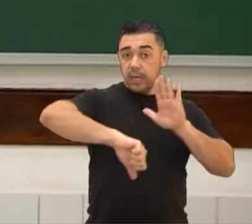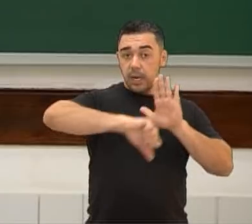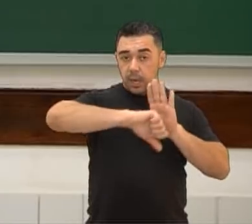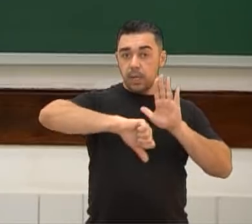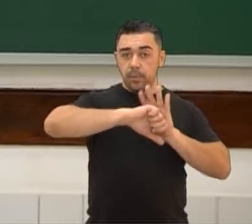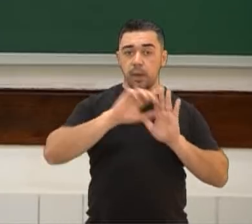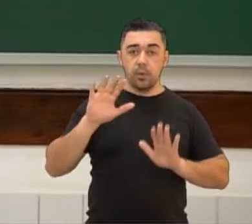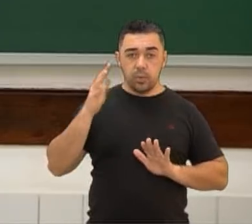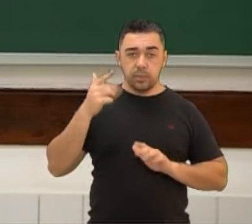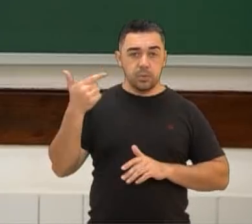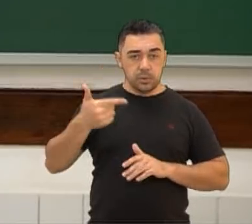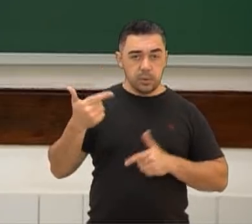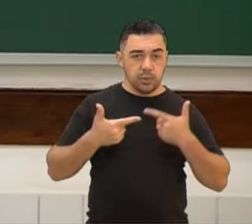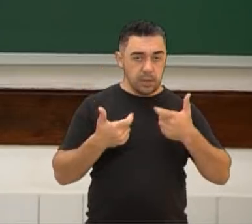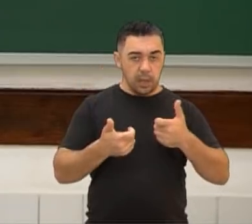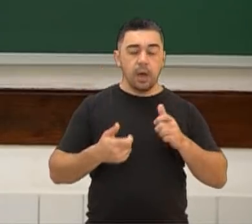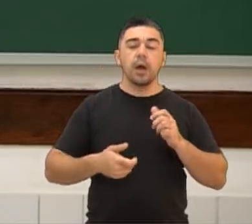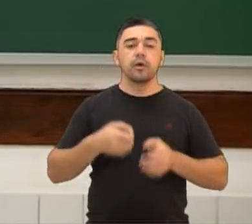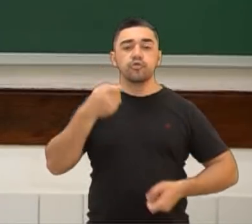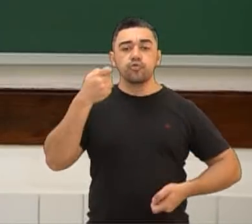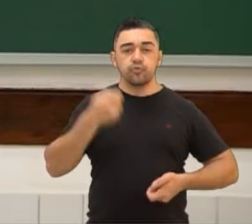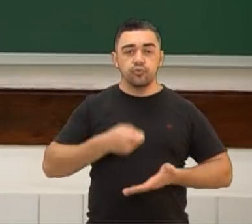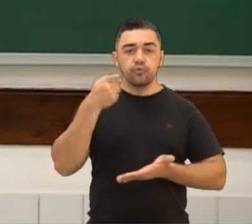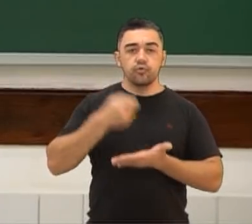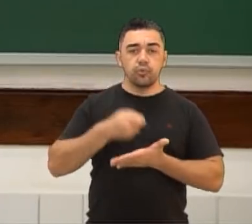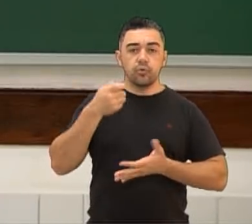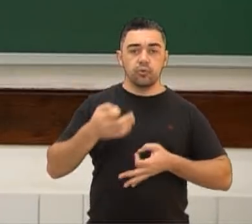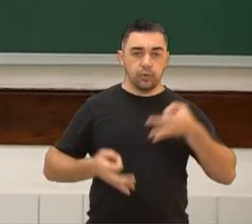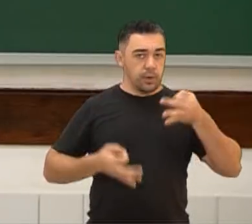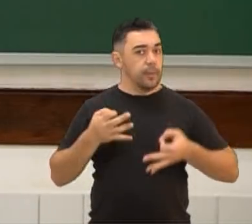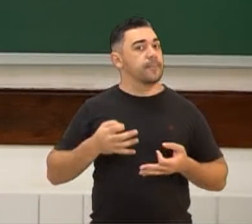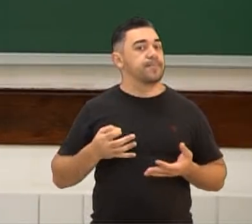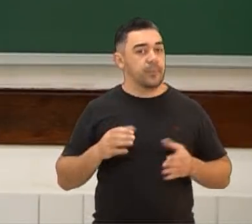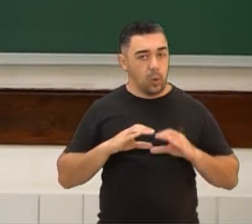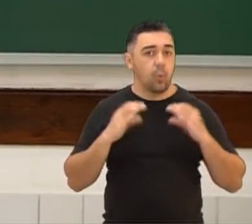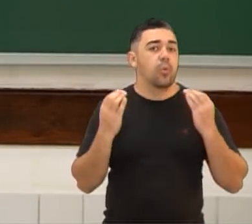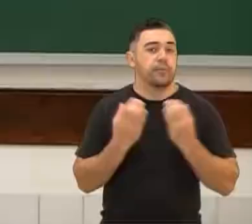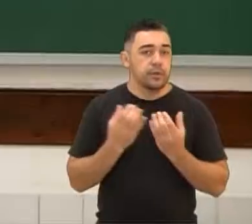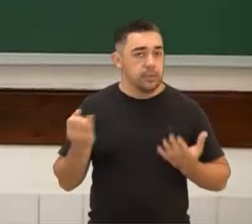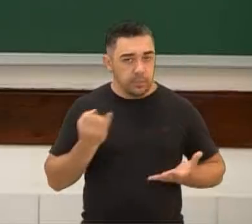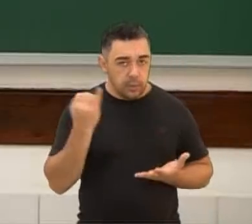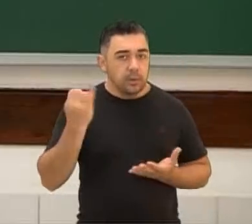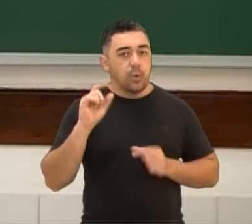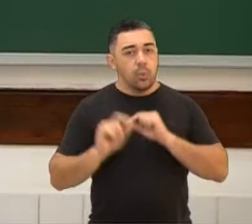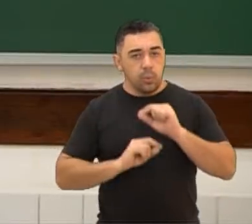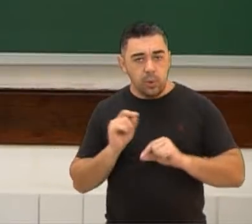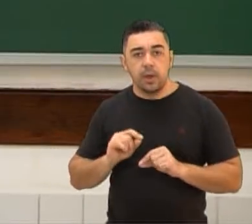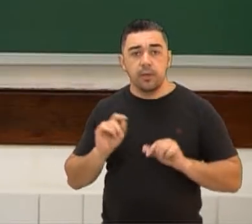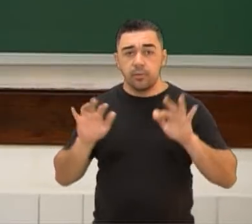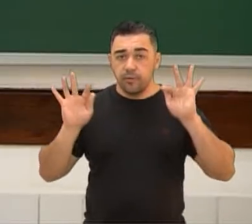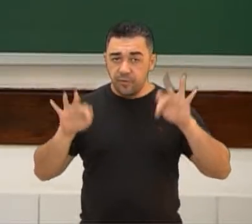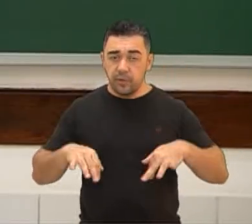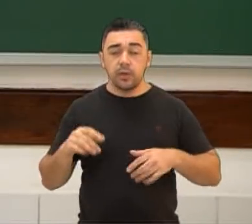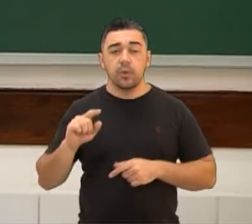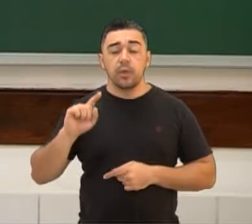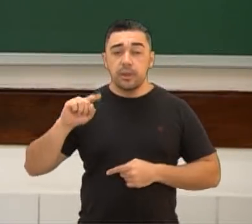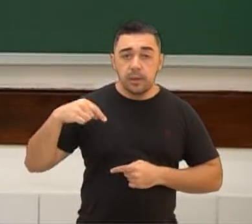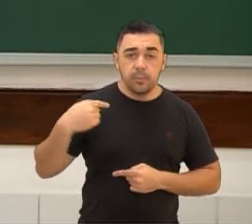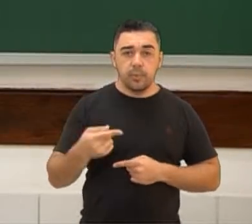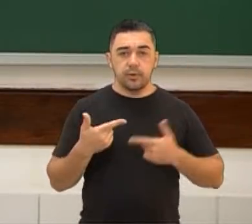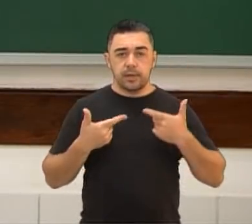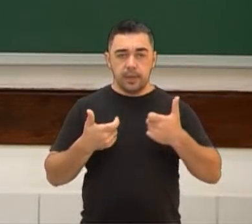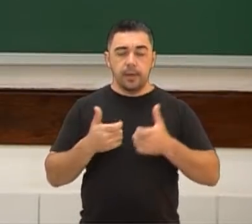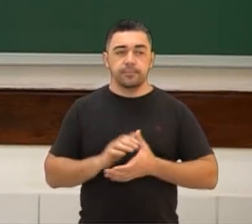praticados durante a Segunda Guerra Mundial. Então, uma conferência bem importante, dando um contorno aí também para o mundo